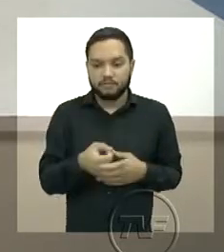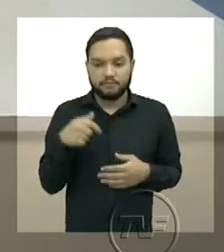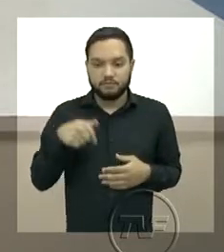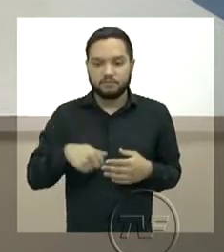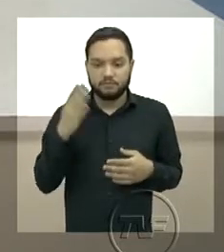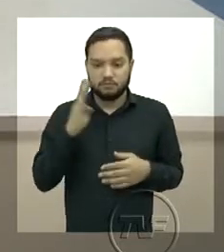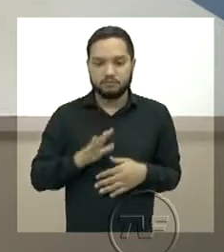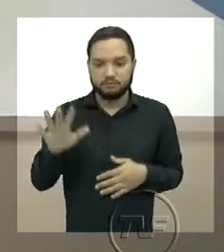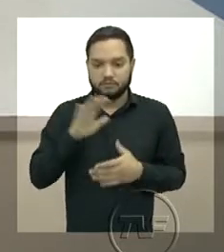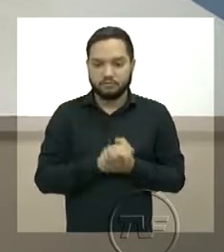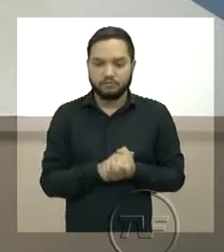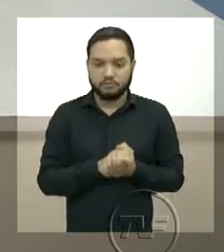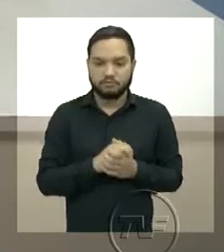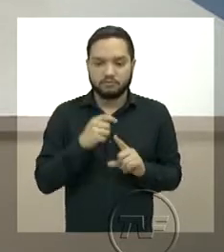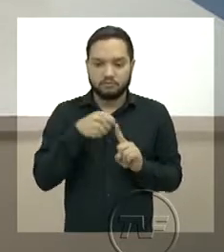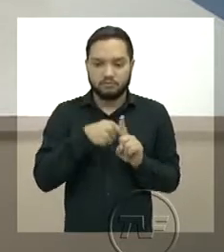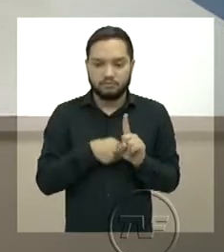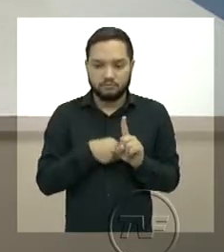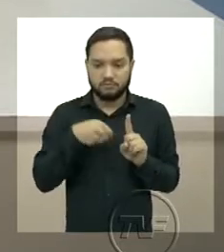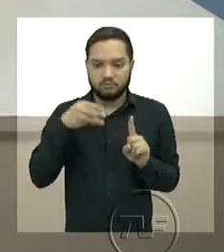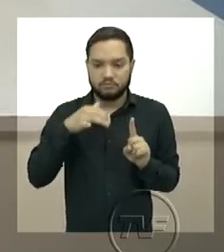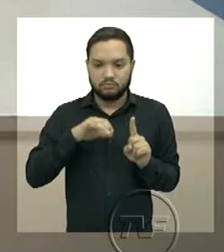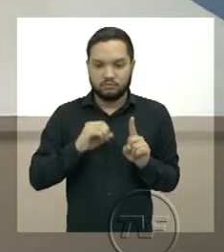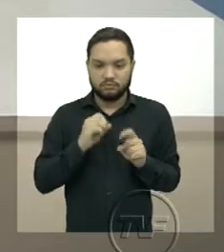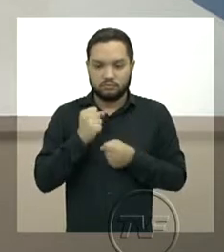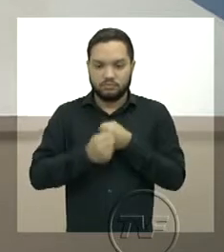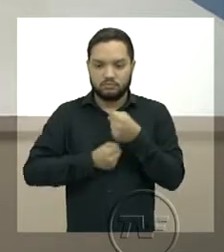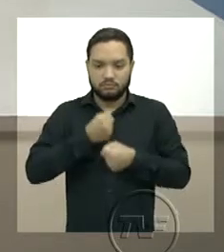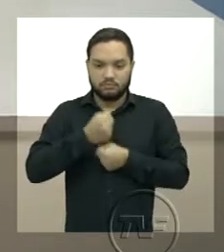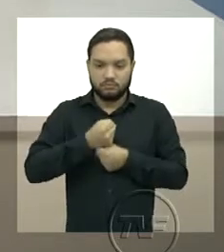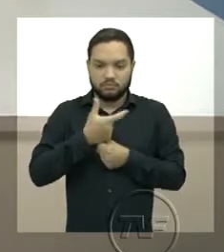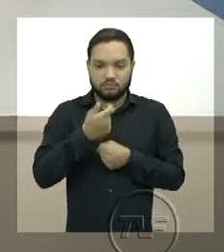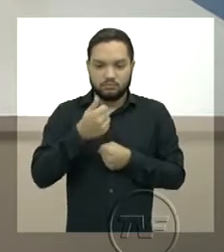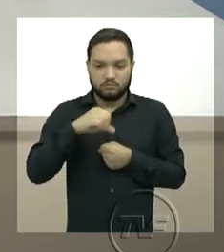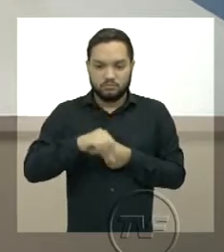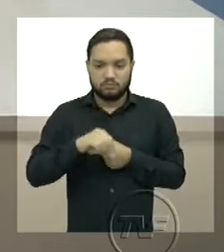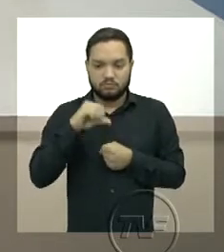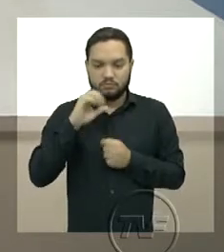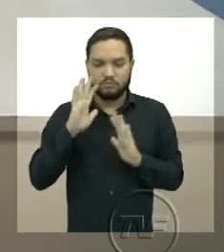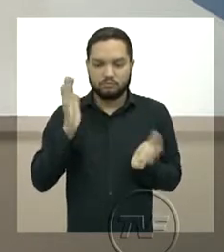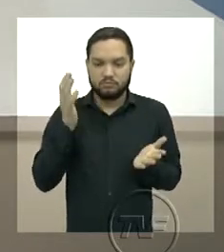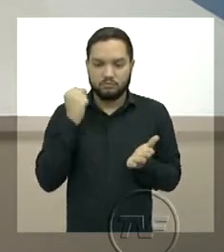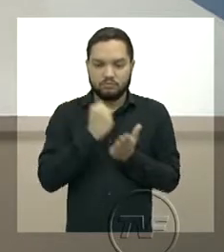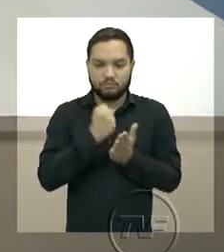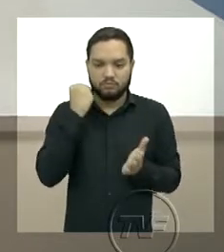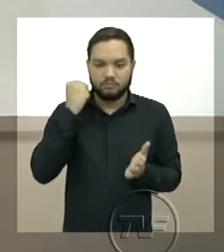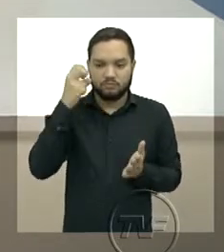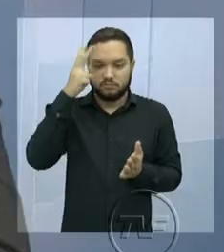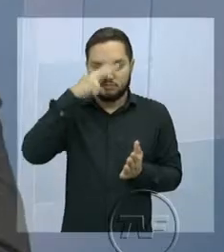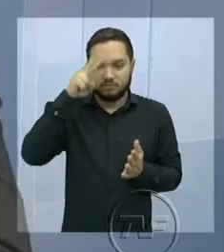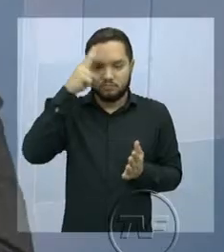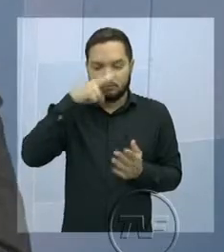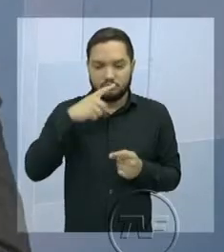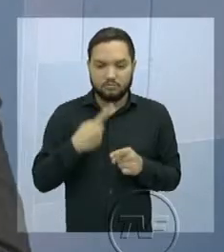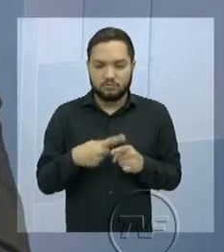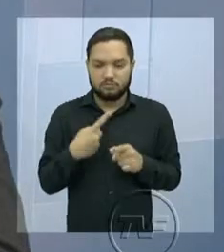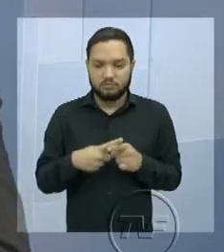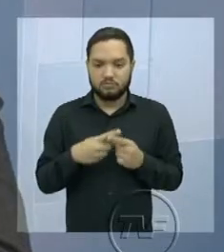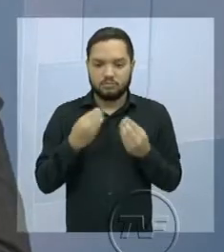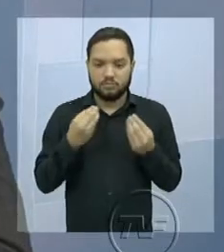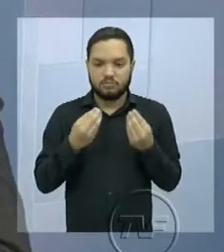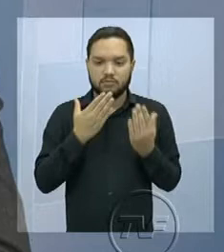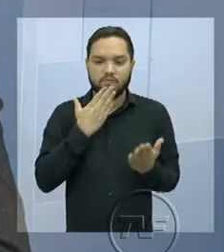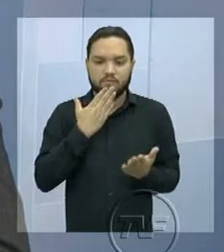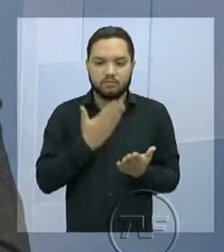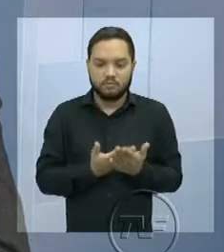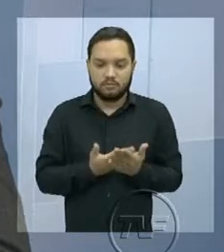Brasil? O mês de maio de 2019 já entrou para a história, indiscutivelmente. Por quê? É inacreditável